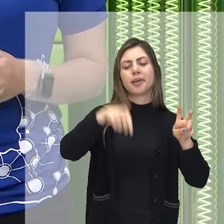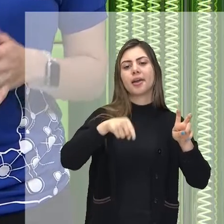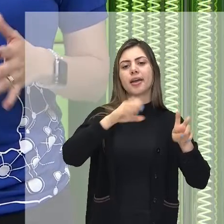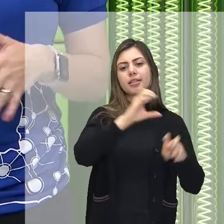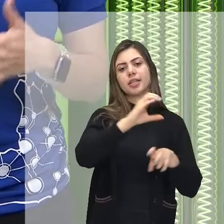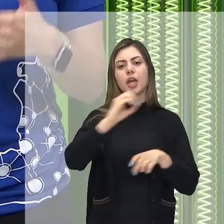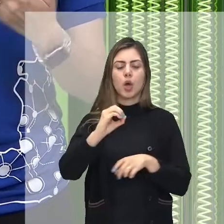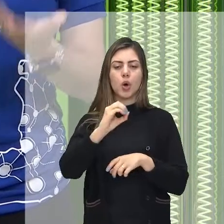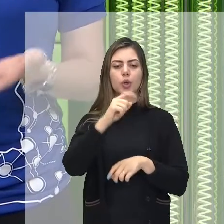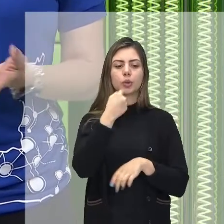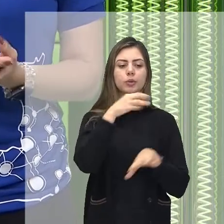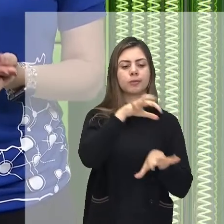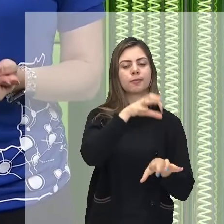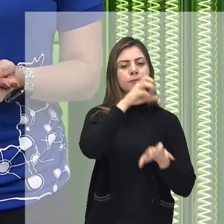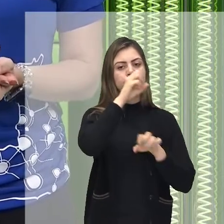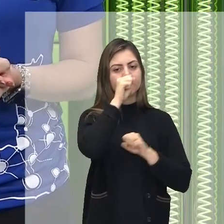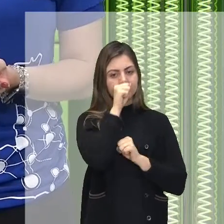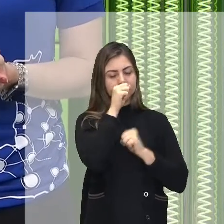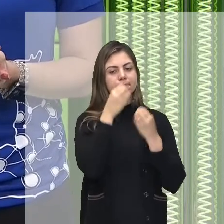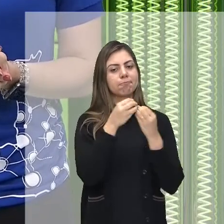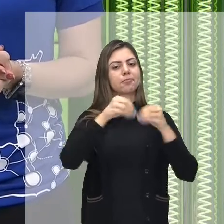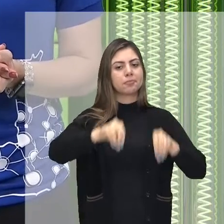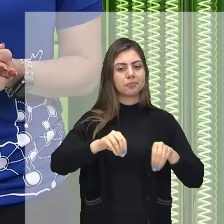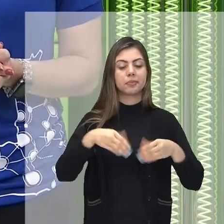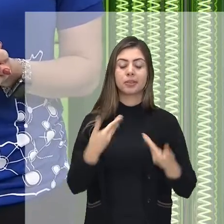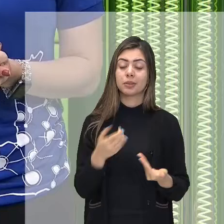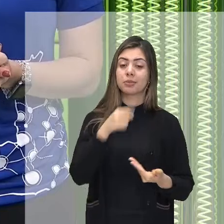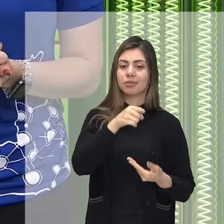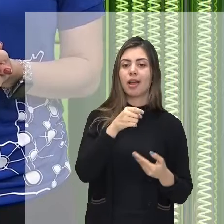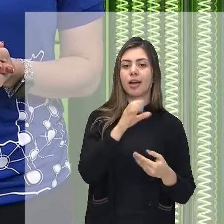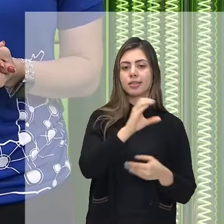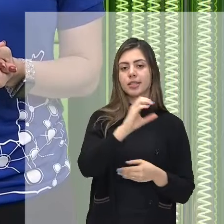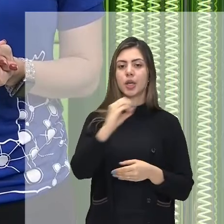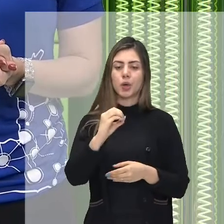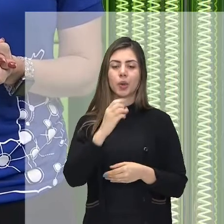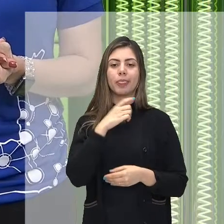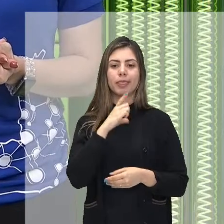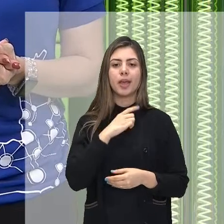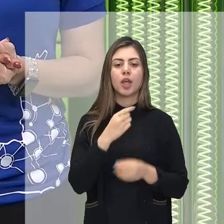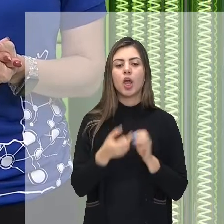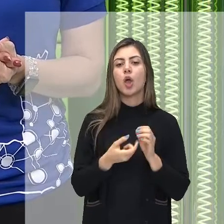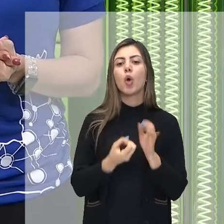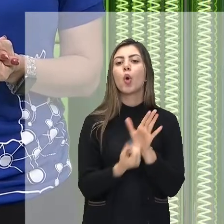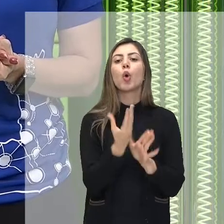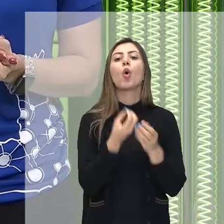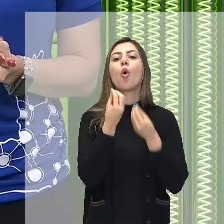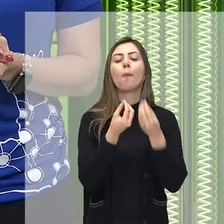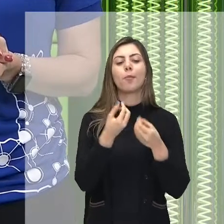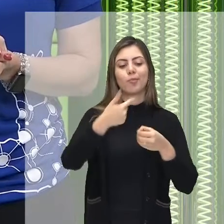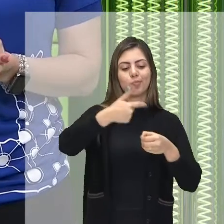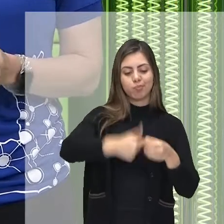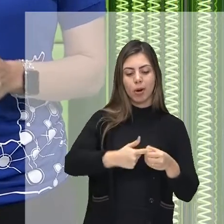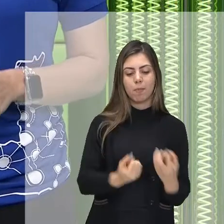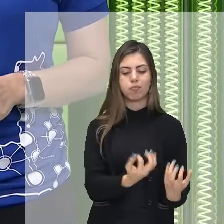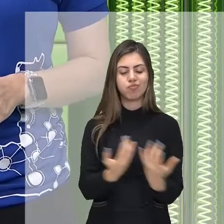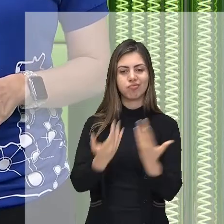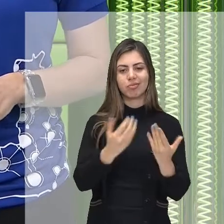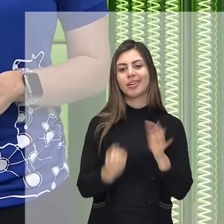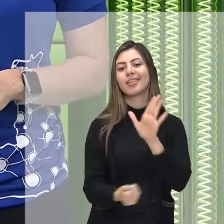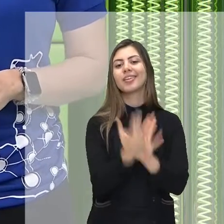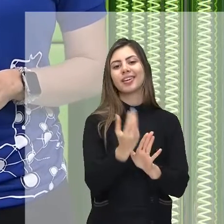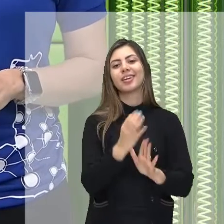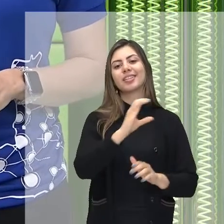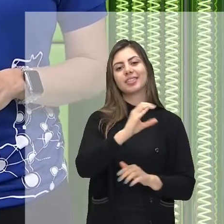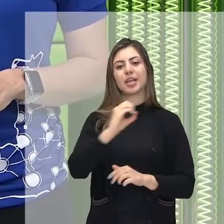de carbono, que é um dos gases que são liberados aí a partir da queima dos combustíveis fósseis, né? A gente falou